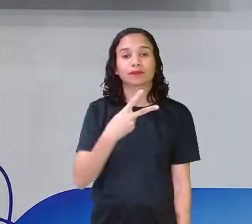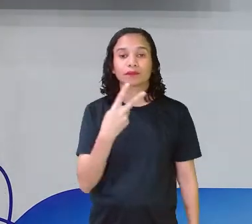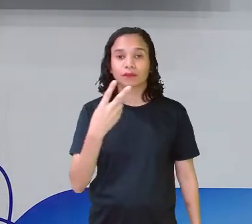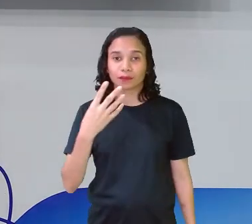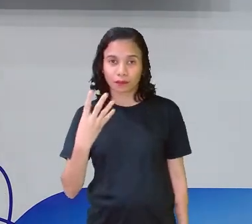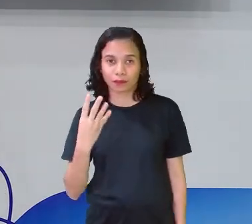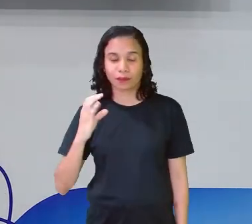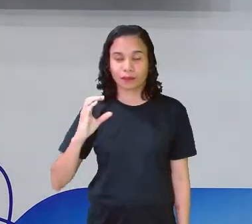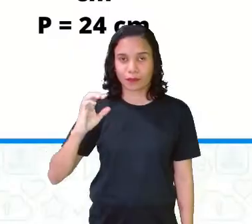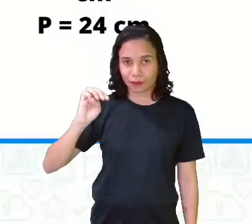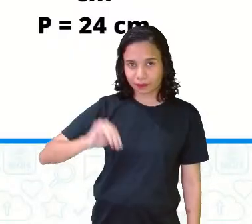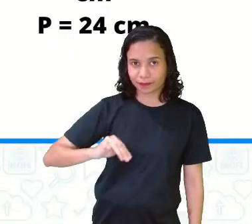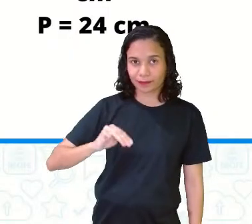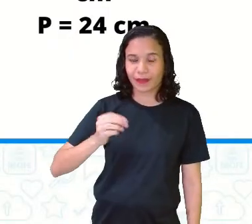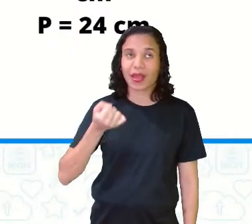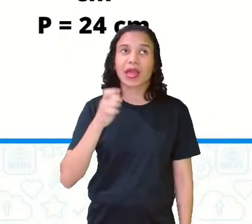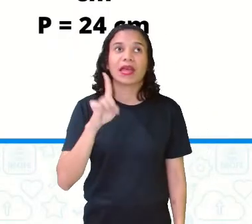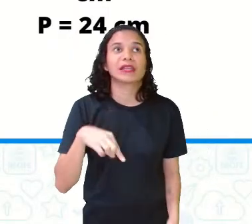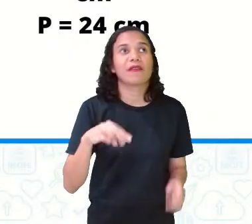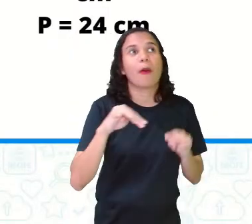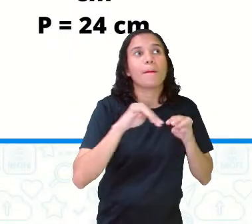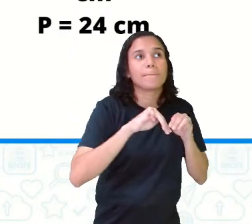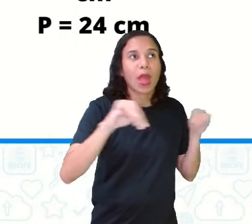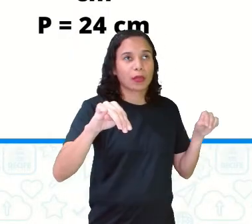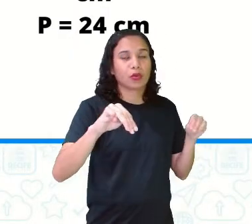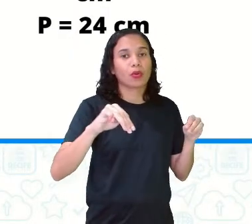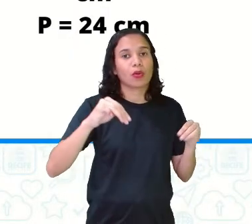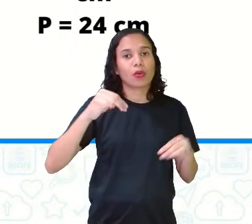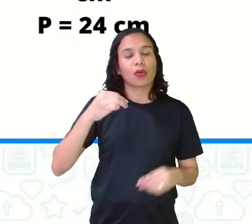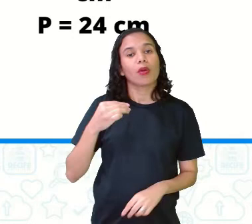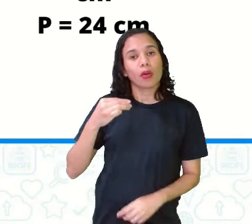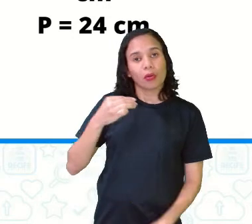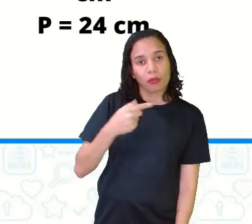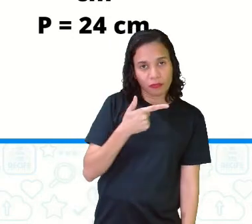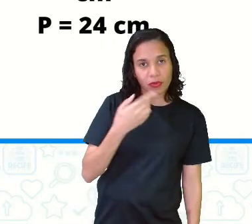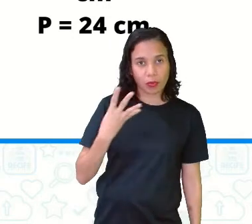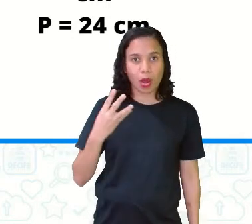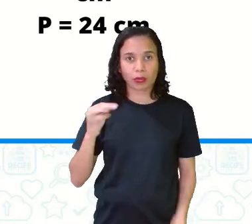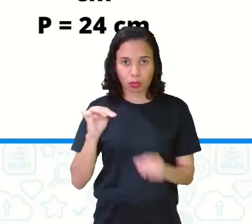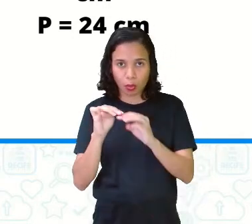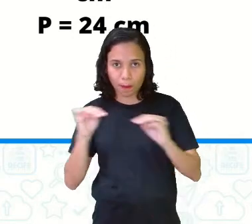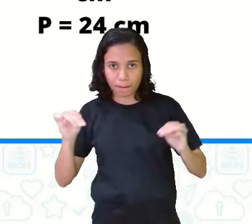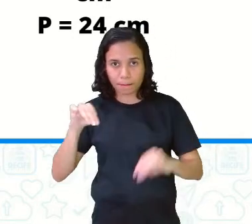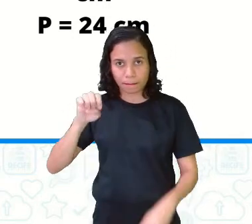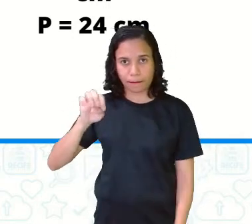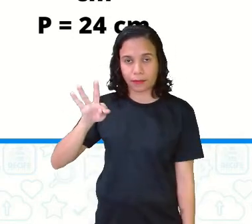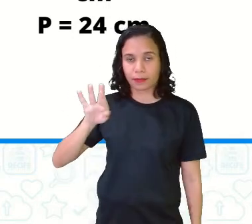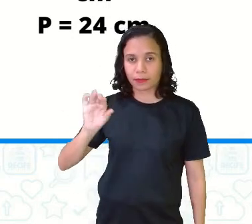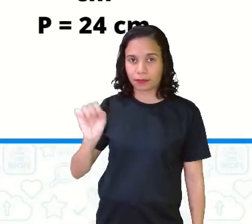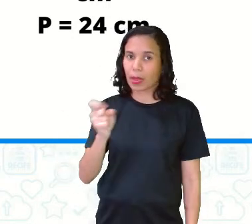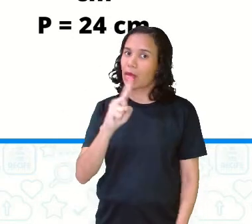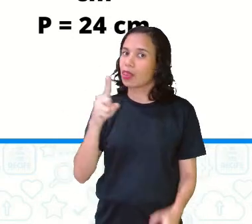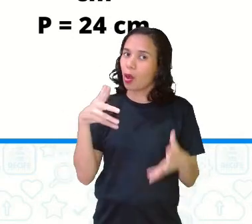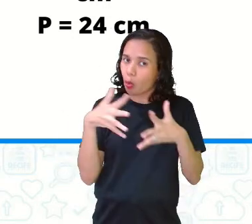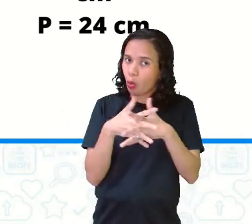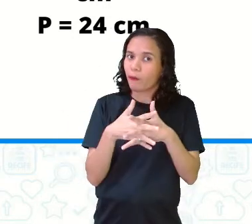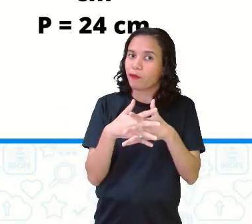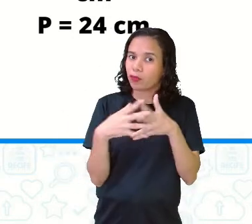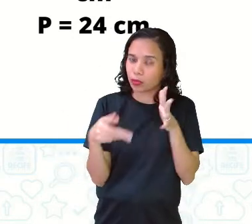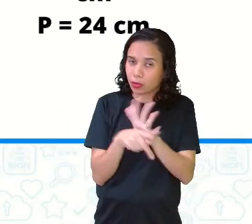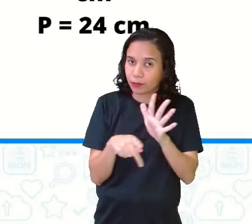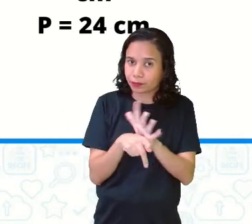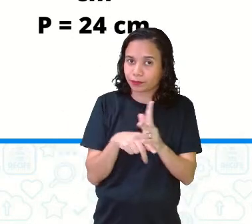24 centímetros. Se fosse metros, 24 metros. Não confunde a unidade de medida